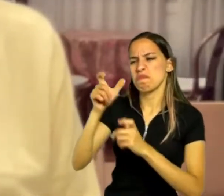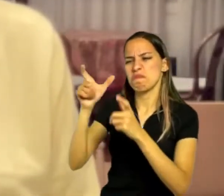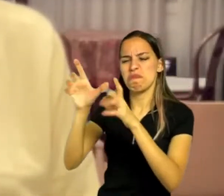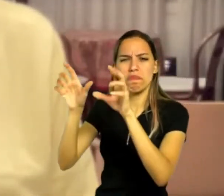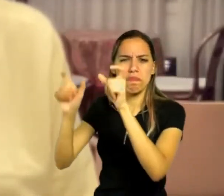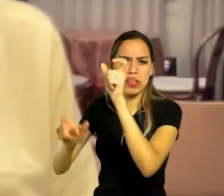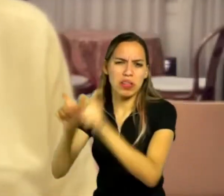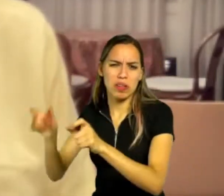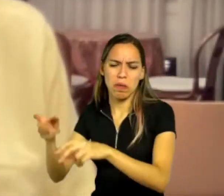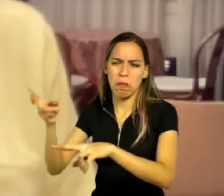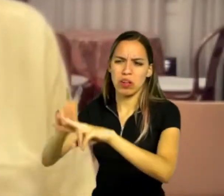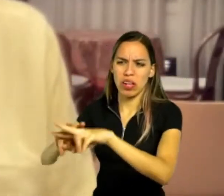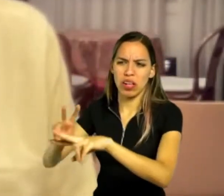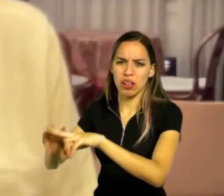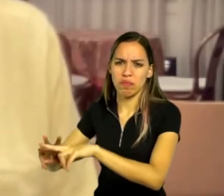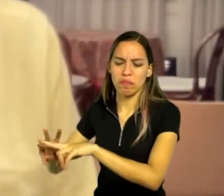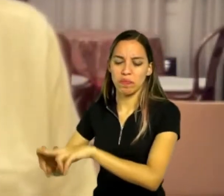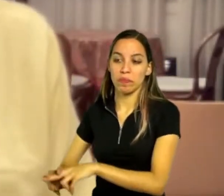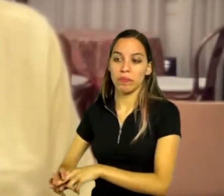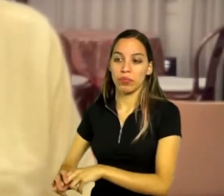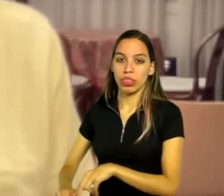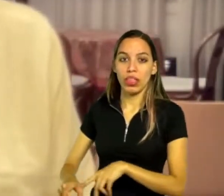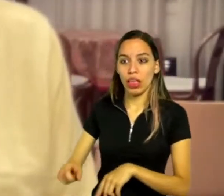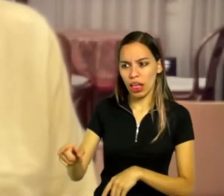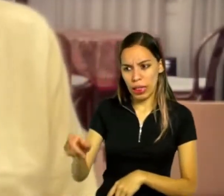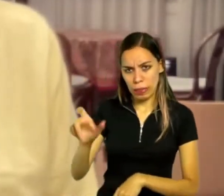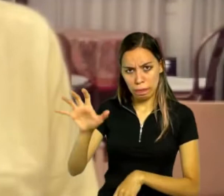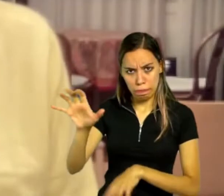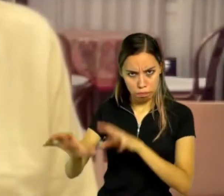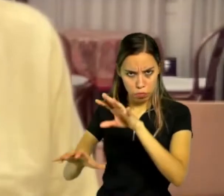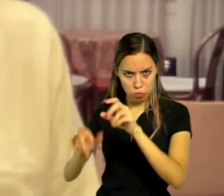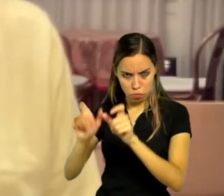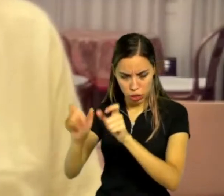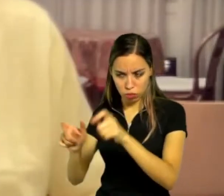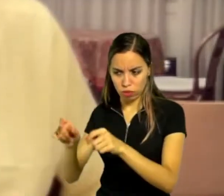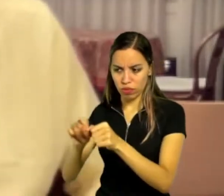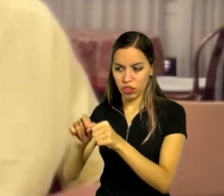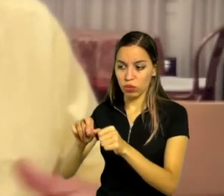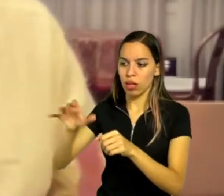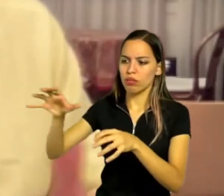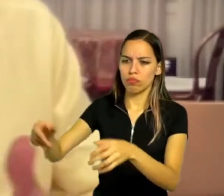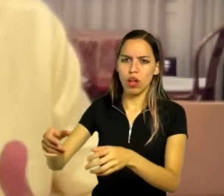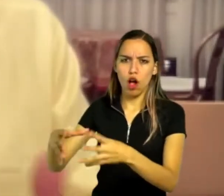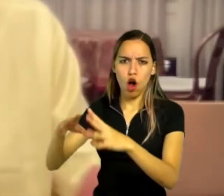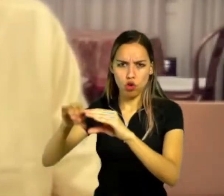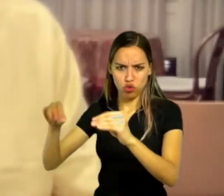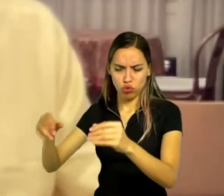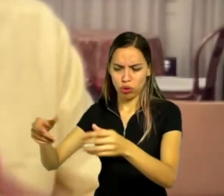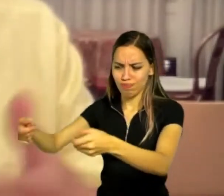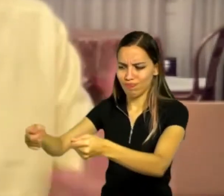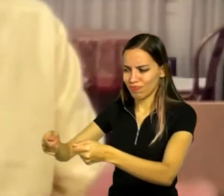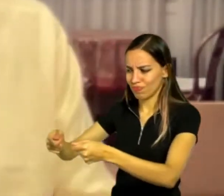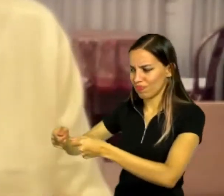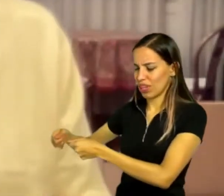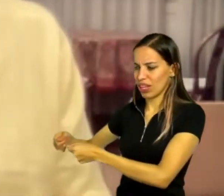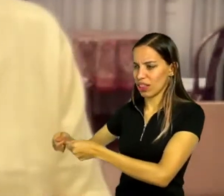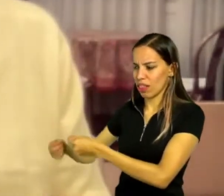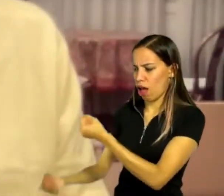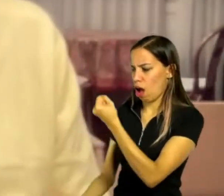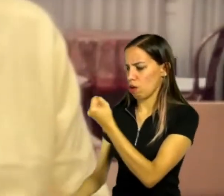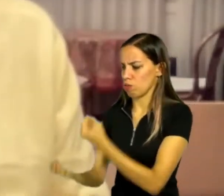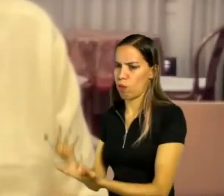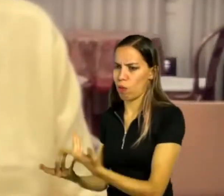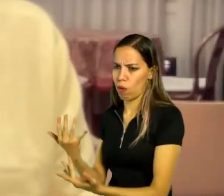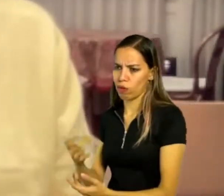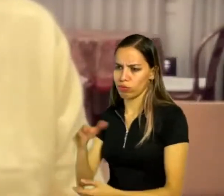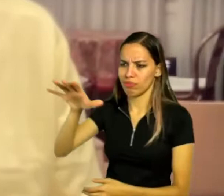zoar mesmo, né? Tocar fogo, queimar colchão, etc. Qualquer preso que tivesse passado um tempo